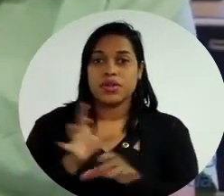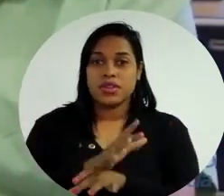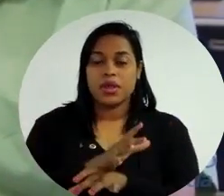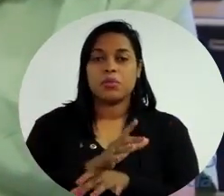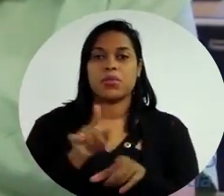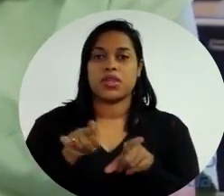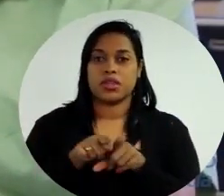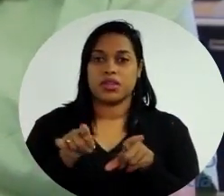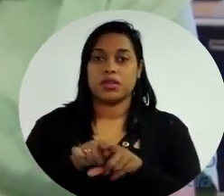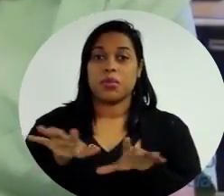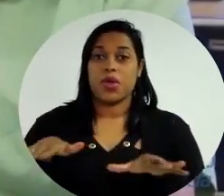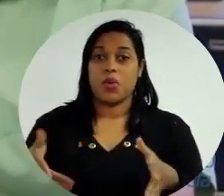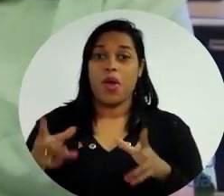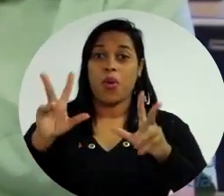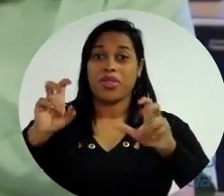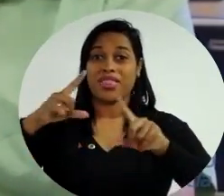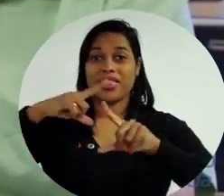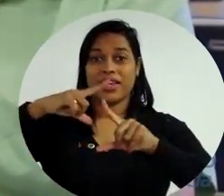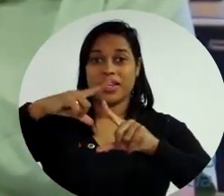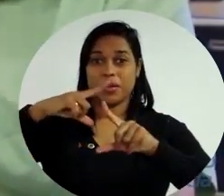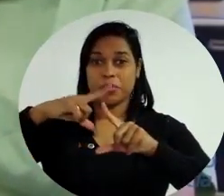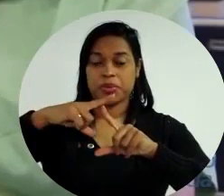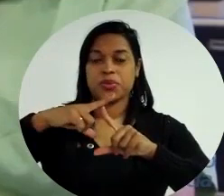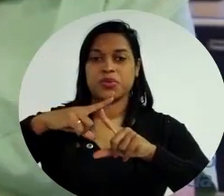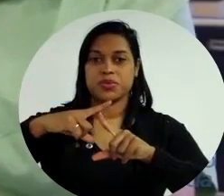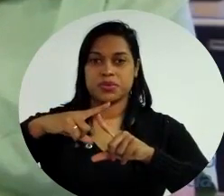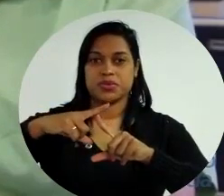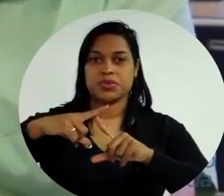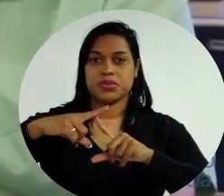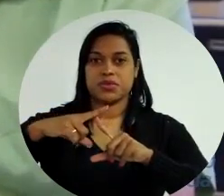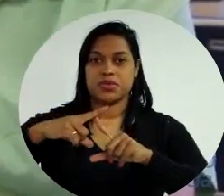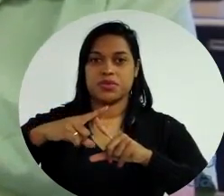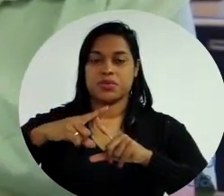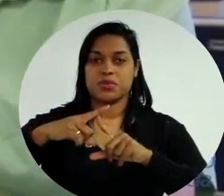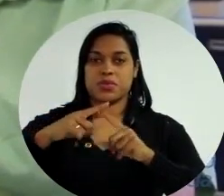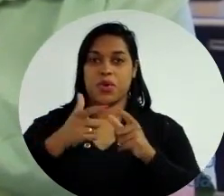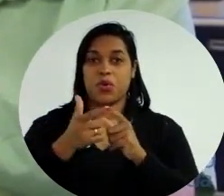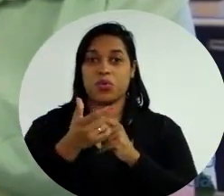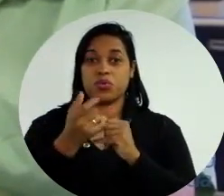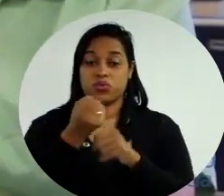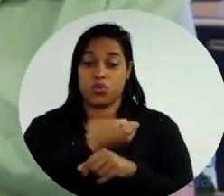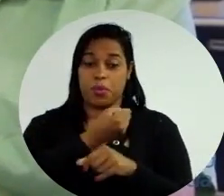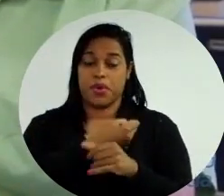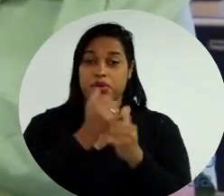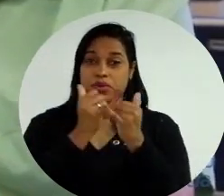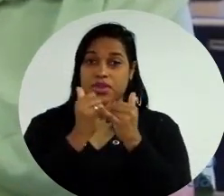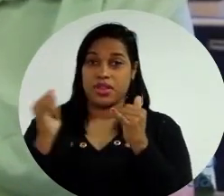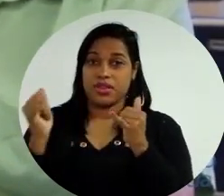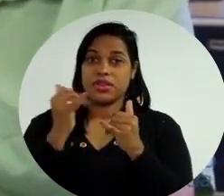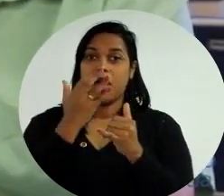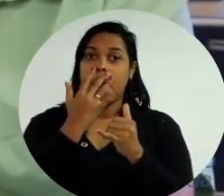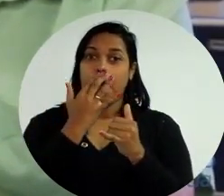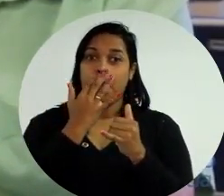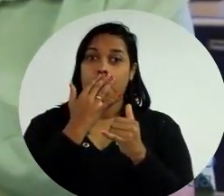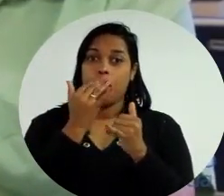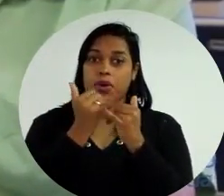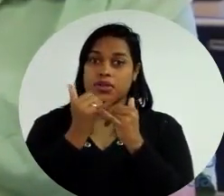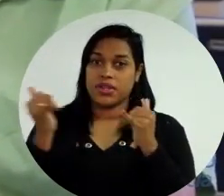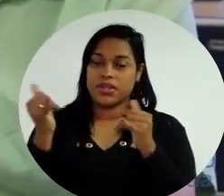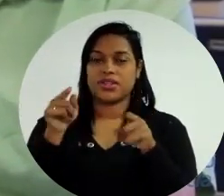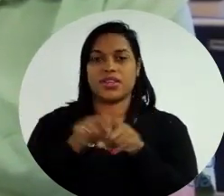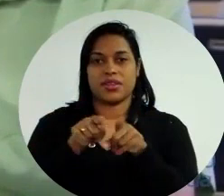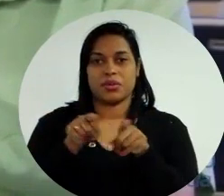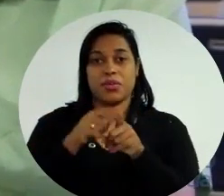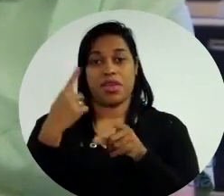termina, qual é o tipo de preenchimento, o tamanho da linha, a cor dessa linha.